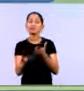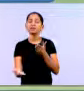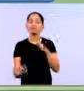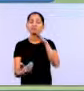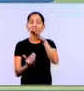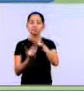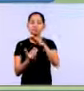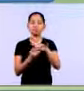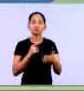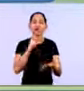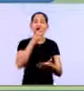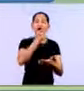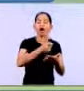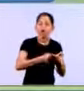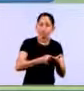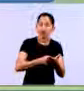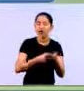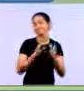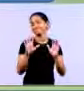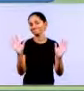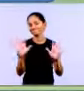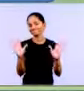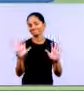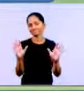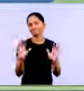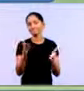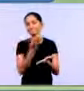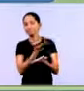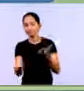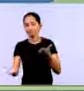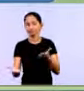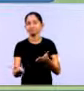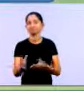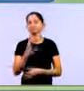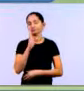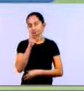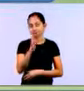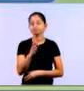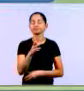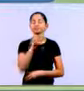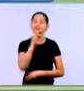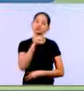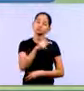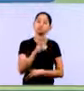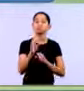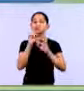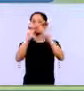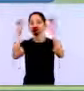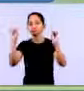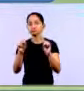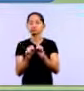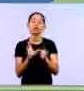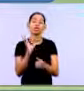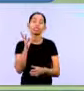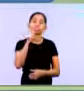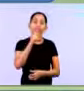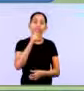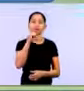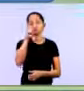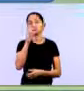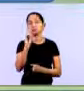prazo para a instituição do tributo, para instituir a cobrança do tributo. Esse lançamento, como visto, pode ser de